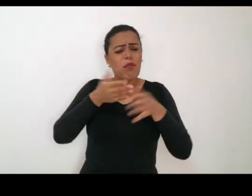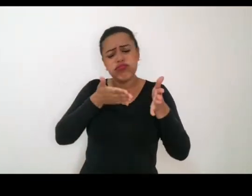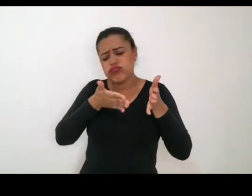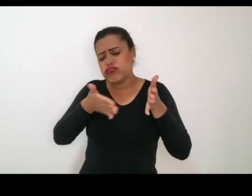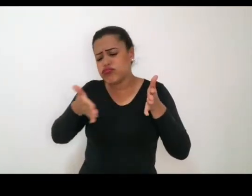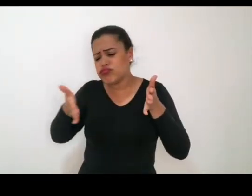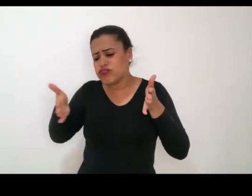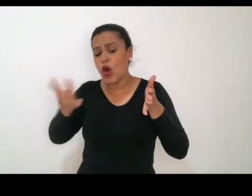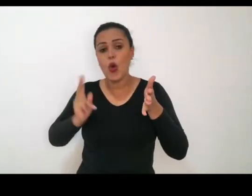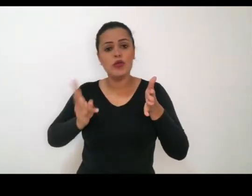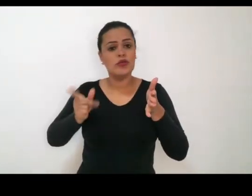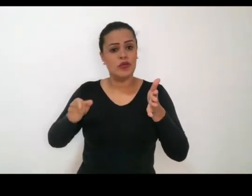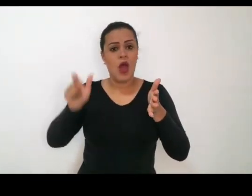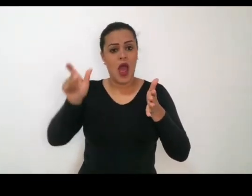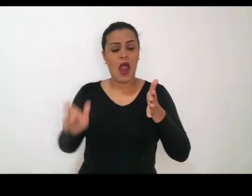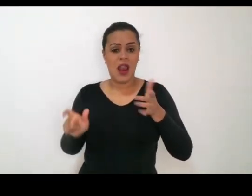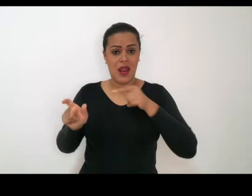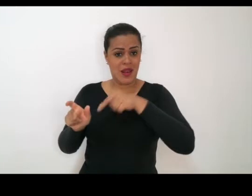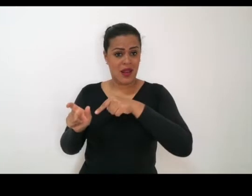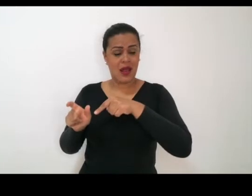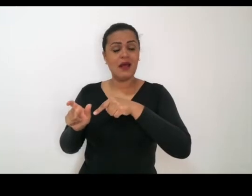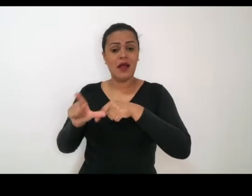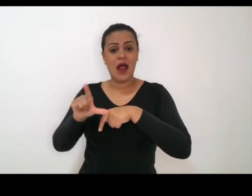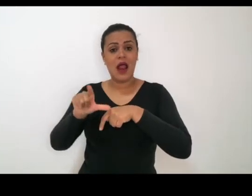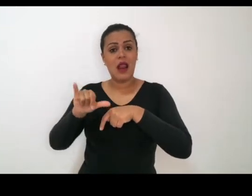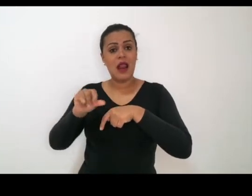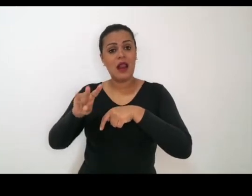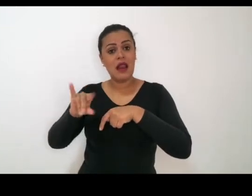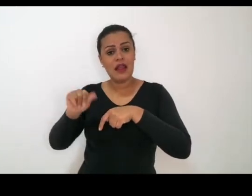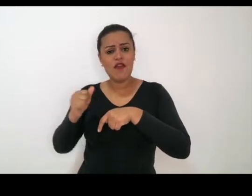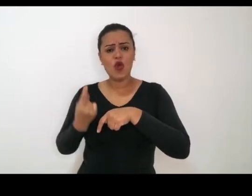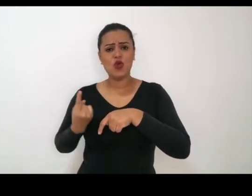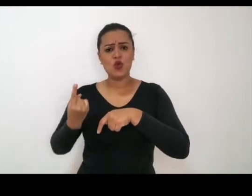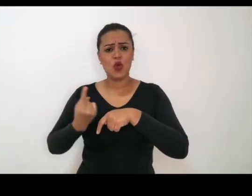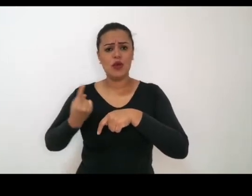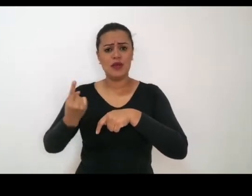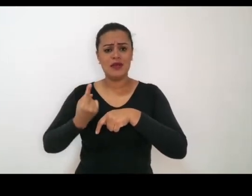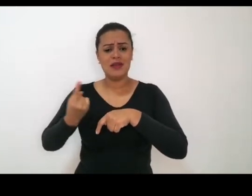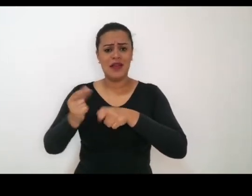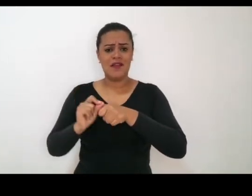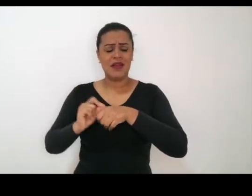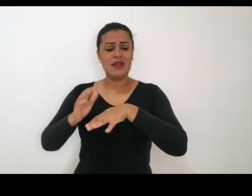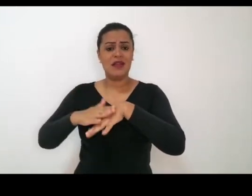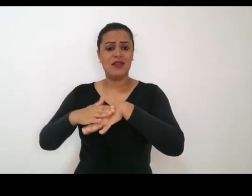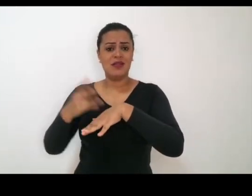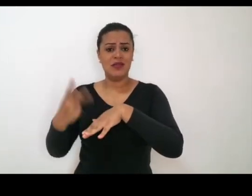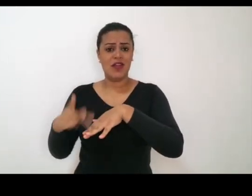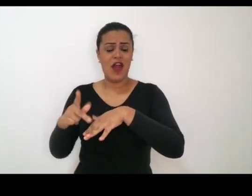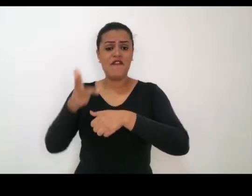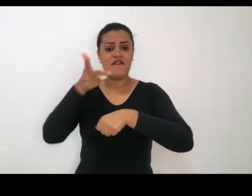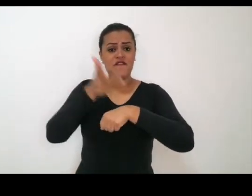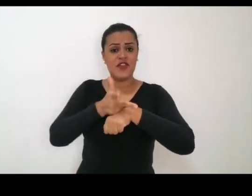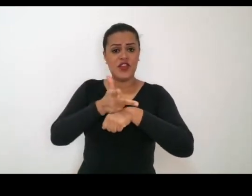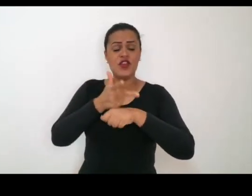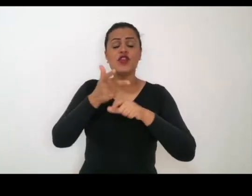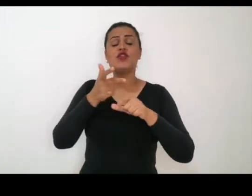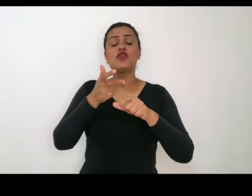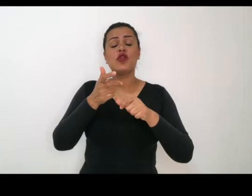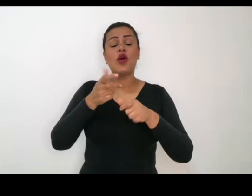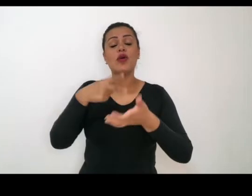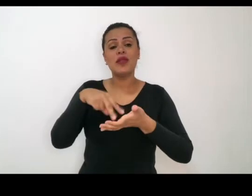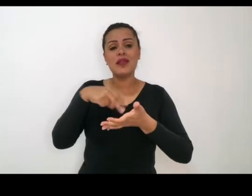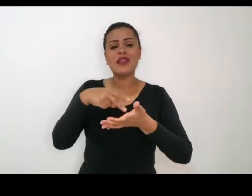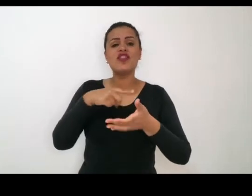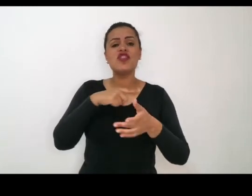ela se manteve sozinha nessa produção, sabe? De videodança. Tinha muita videoarte no Brasil, mas videodança não. No final dos